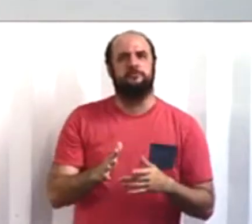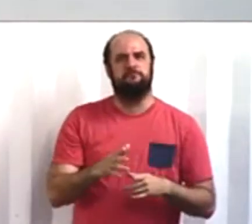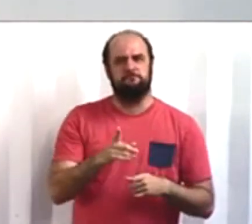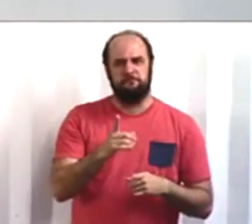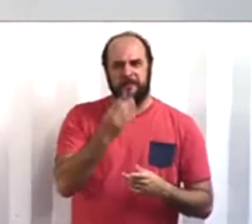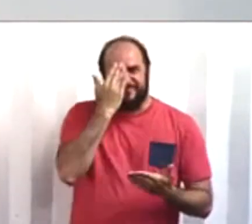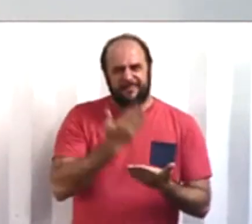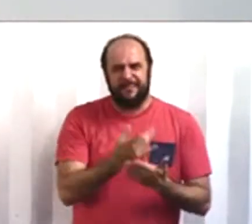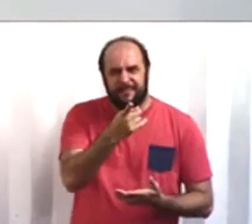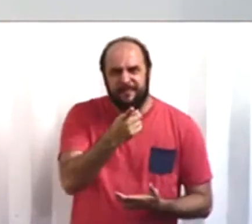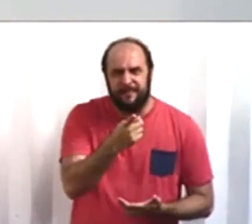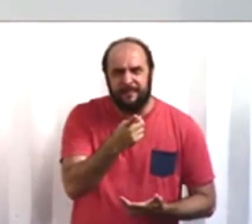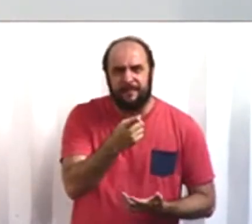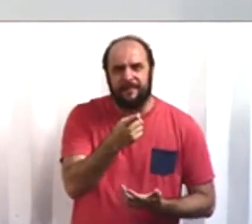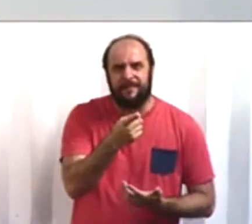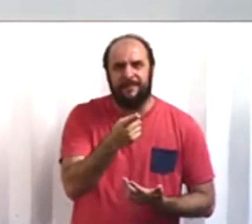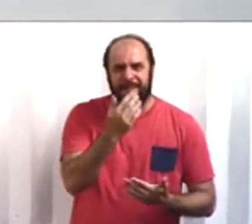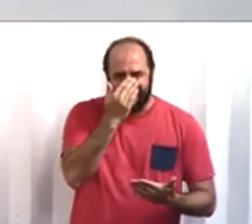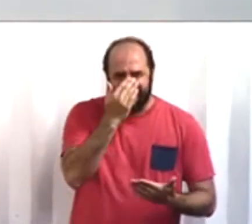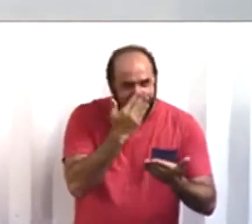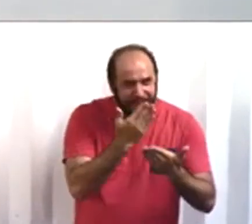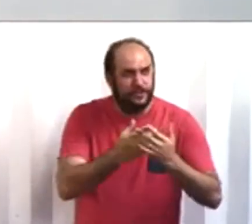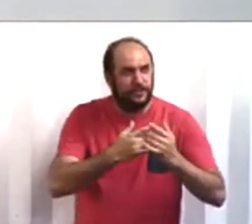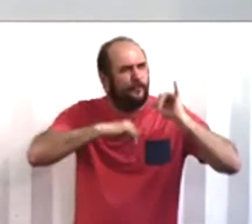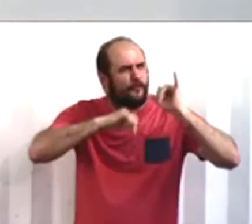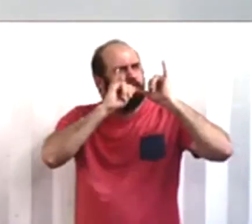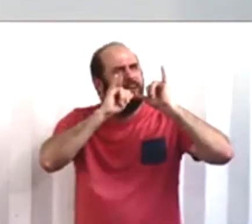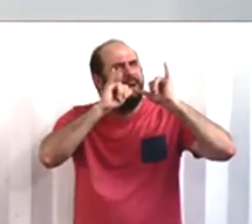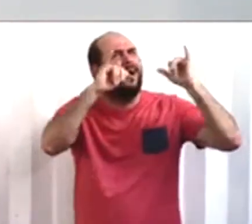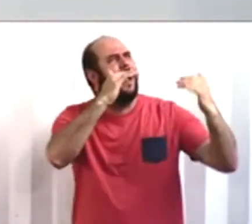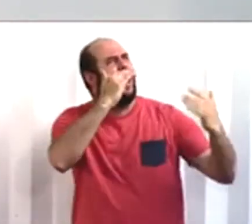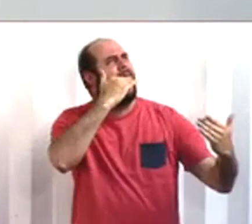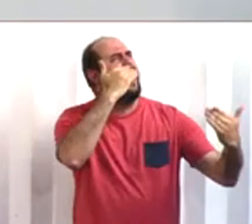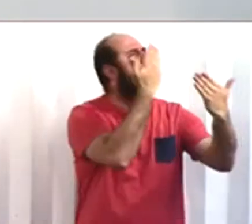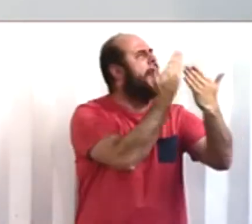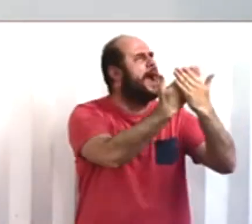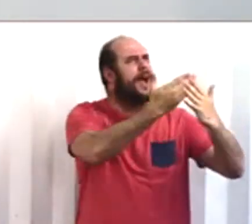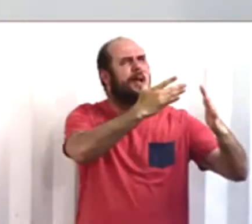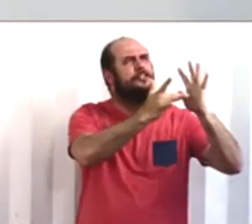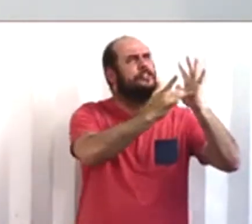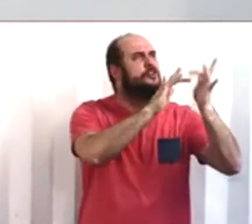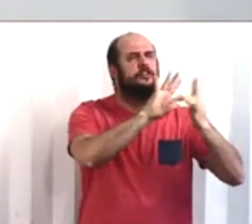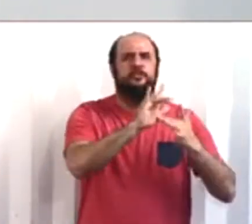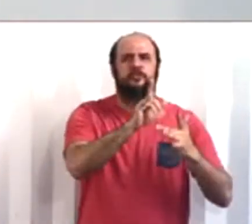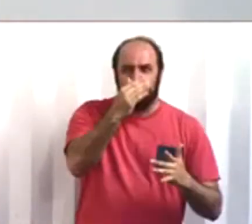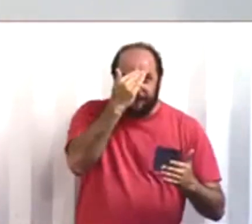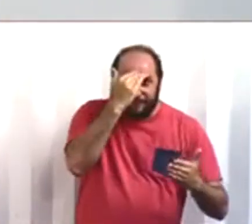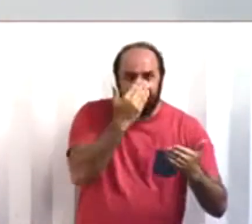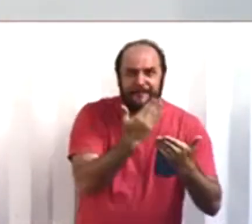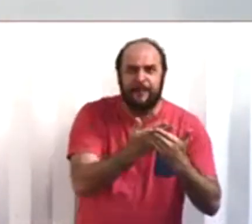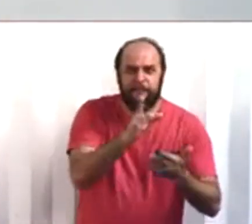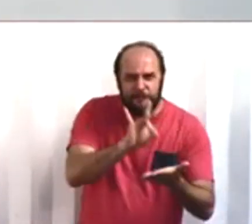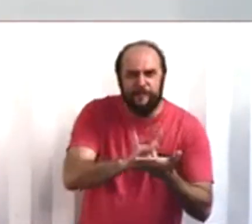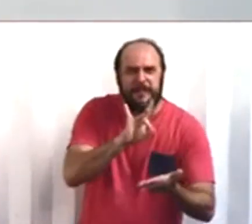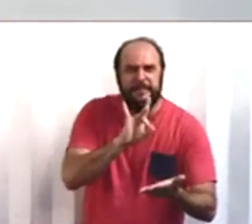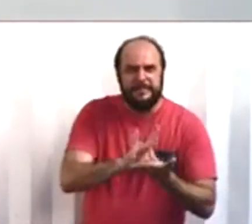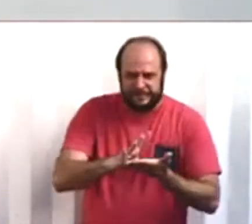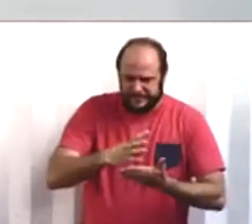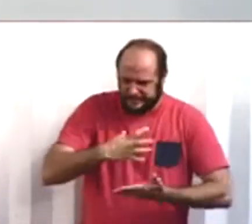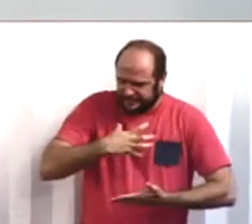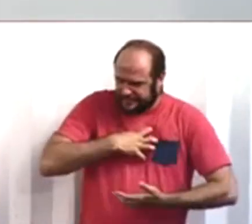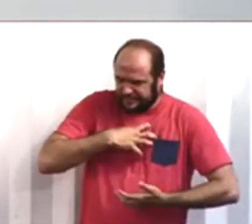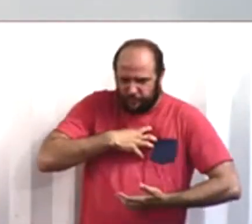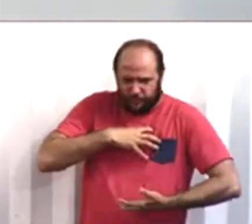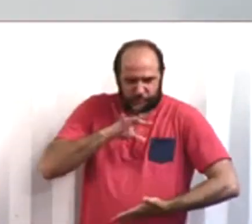Você crê que ao professar isso, ao cantar isso, algo possa estar